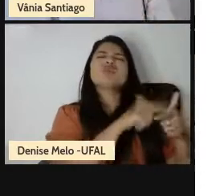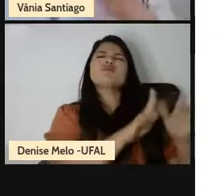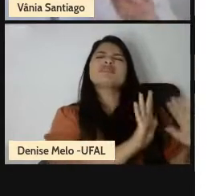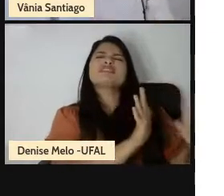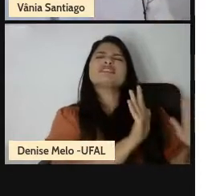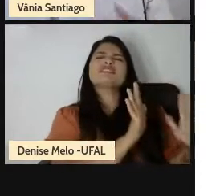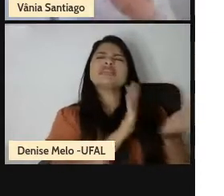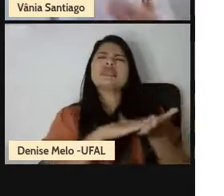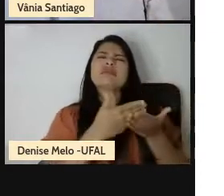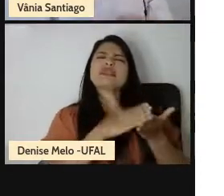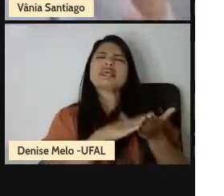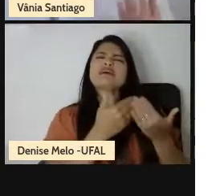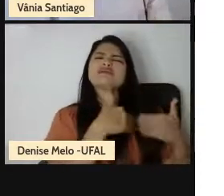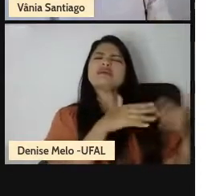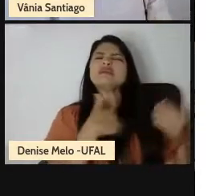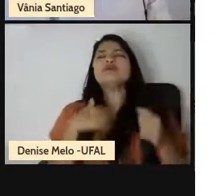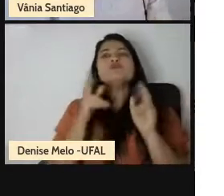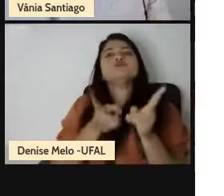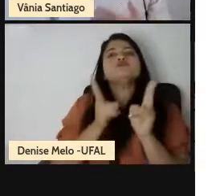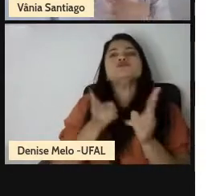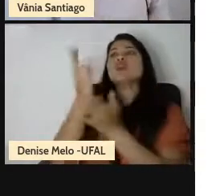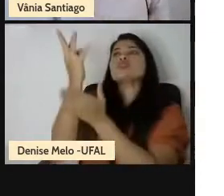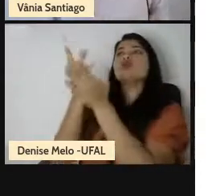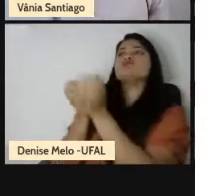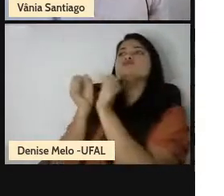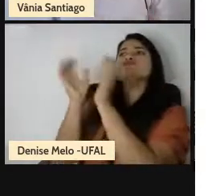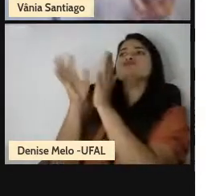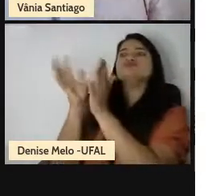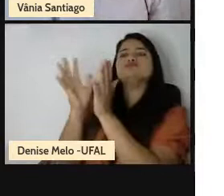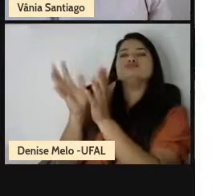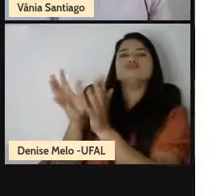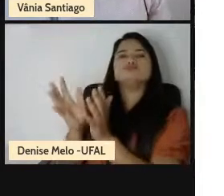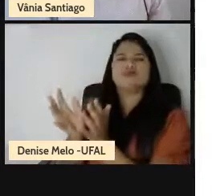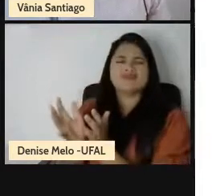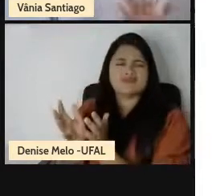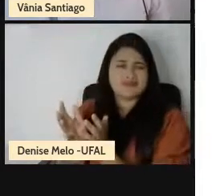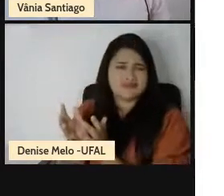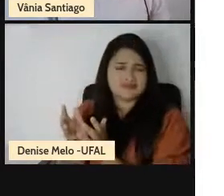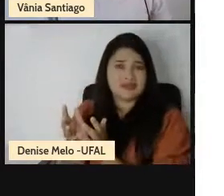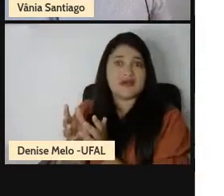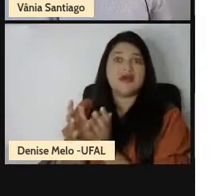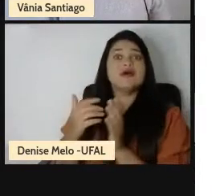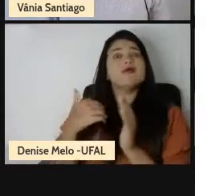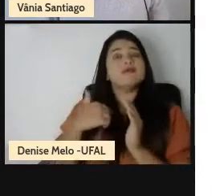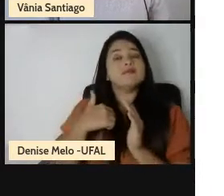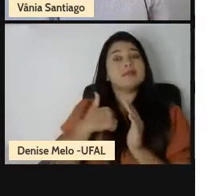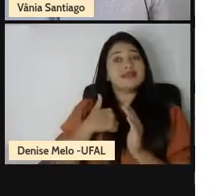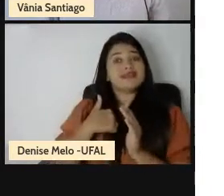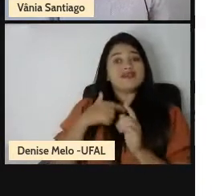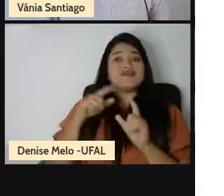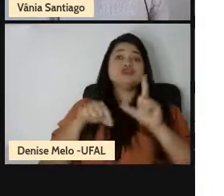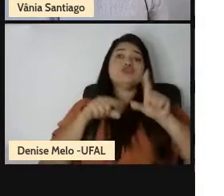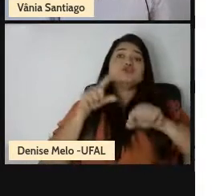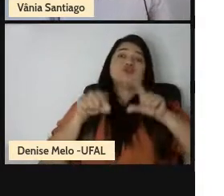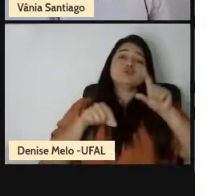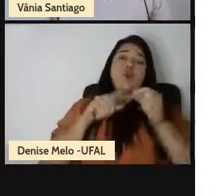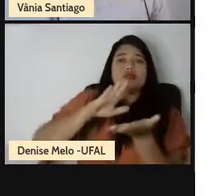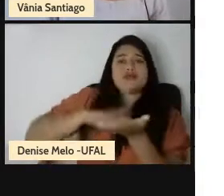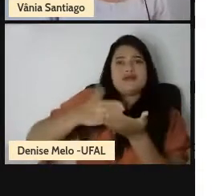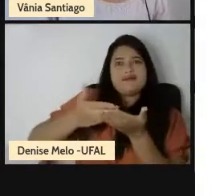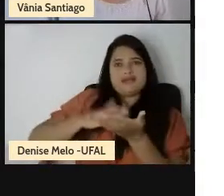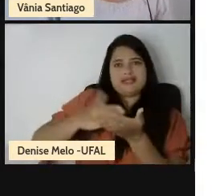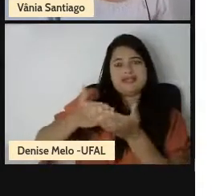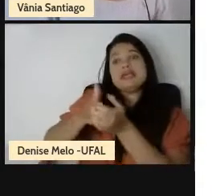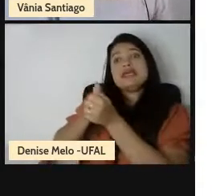texto que estava sendo narrado e discutido, mas a gente faz escolhas durante a interpretação. E a